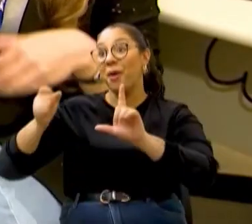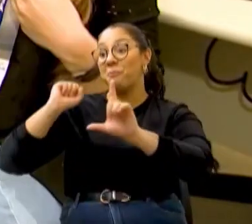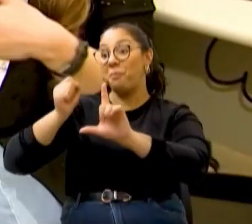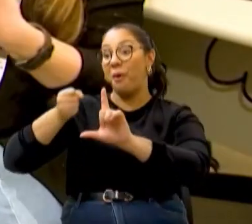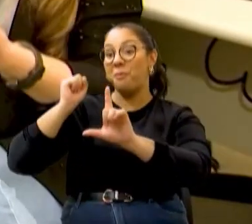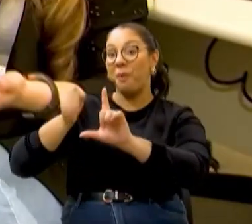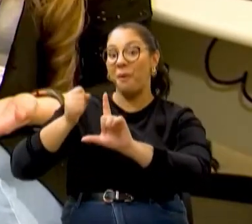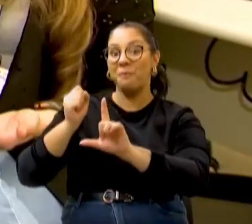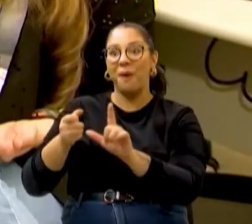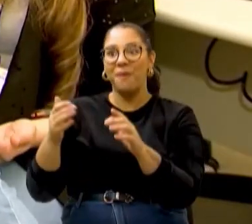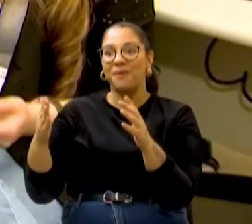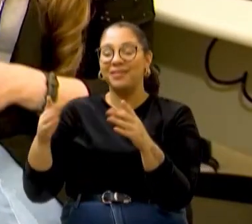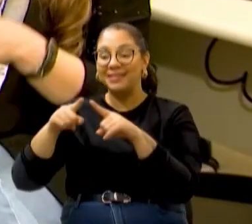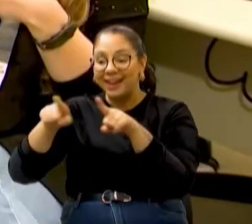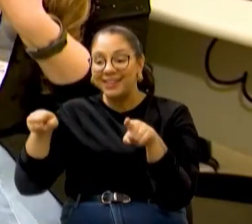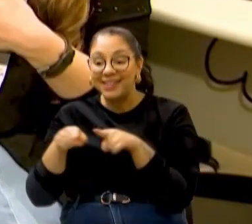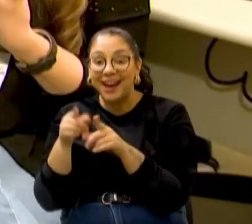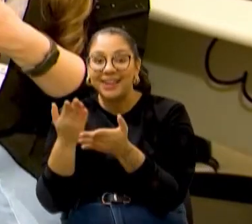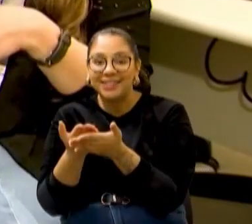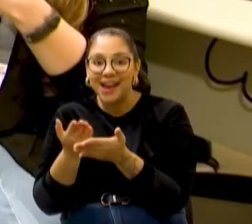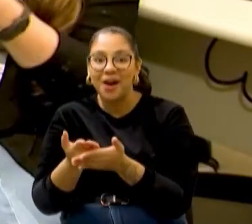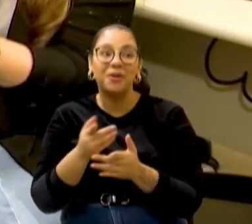vai trabalhar